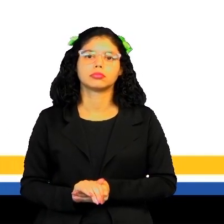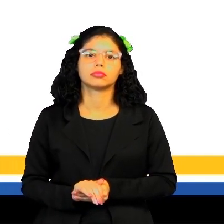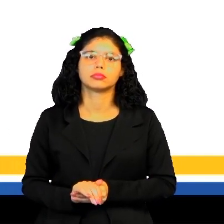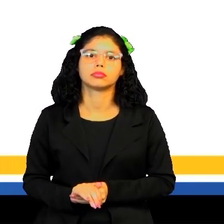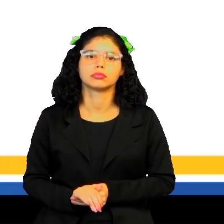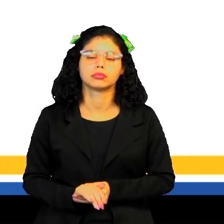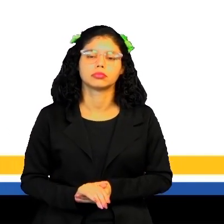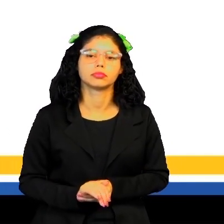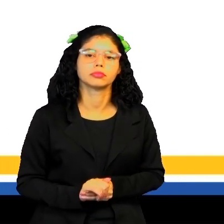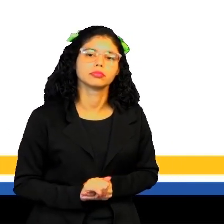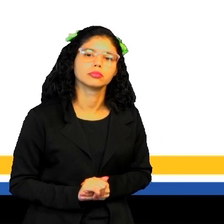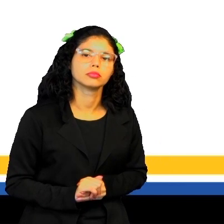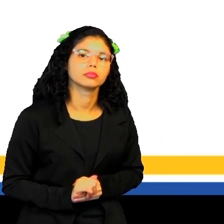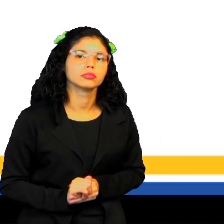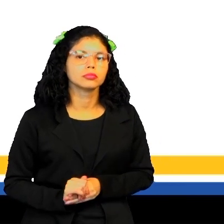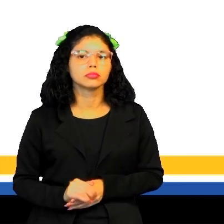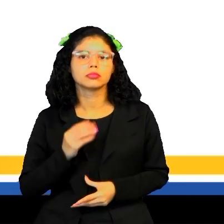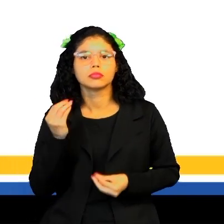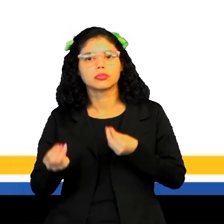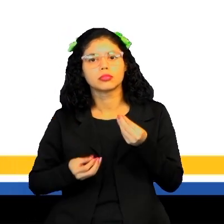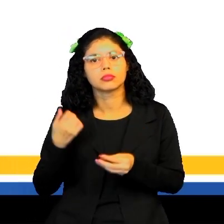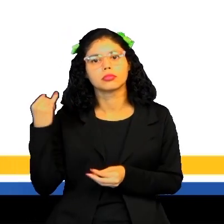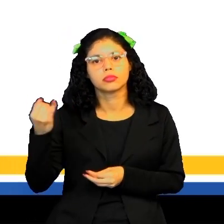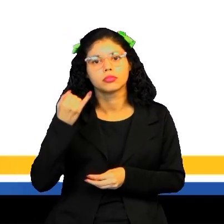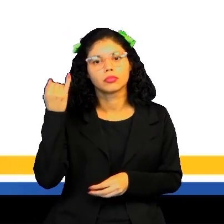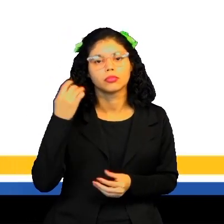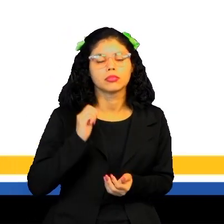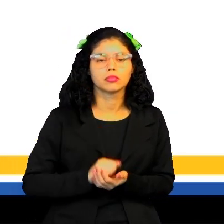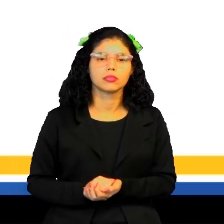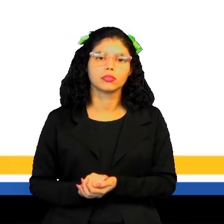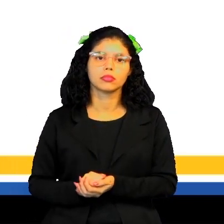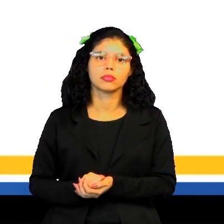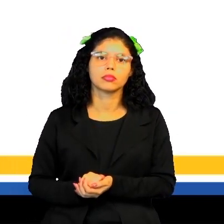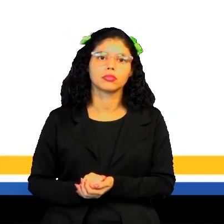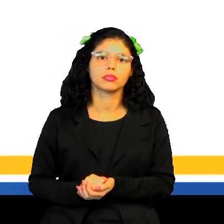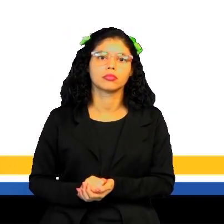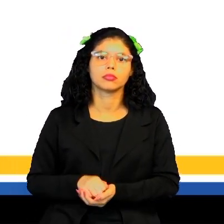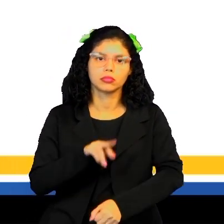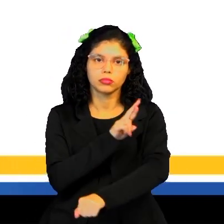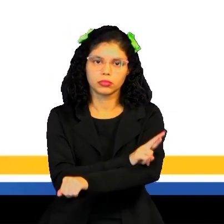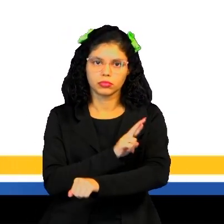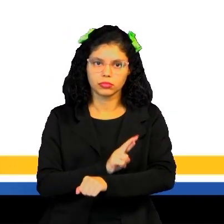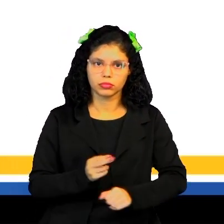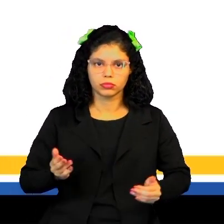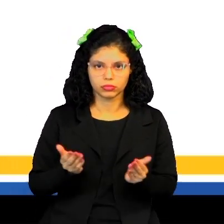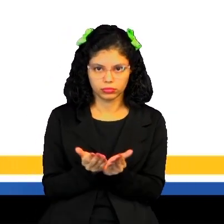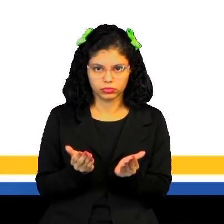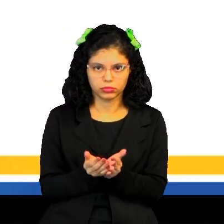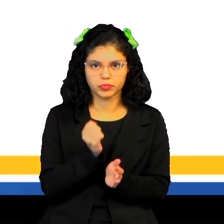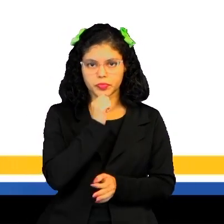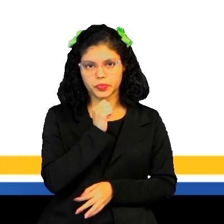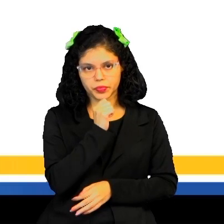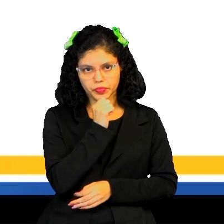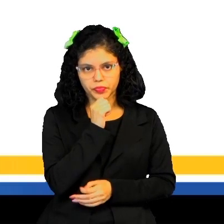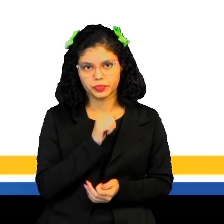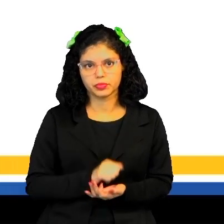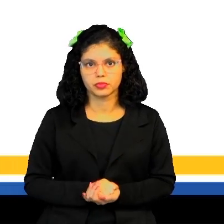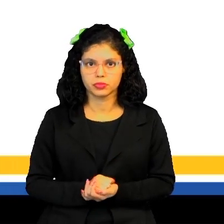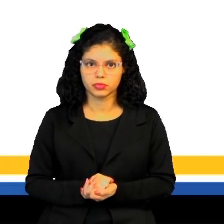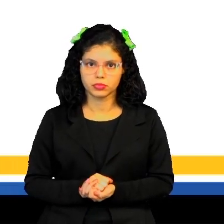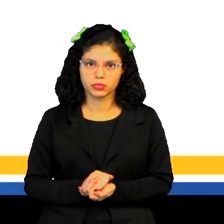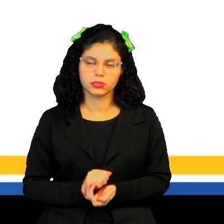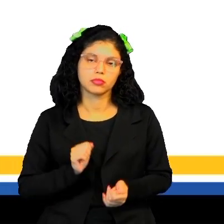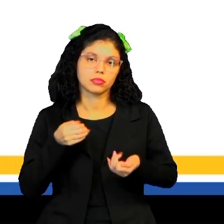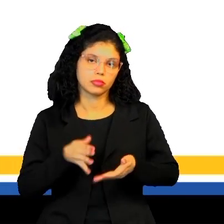E, né, como uma das mais importantes contribuições, o cristianismo. Embora a gente saiba que o cristianismo